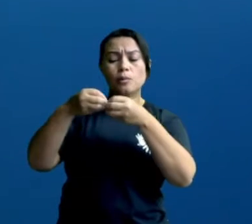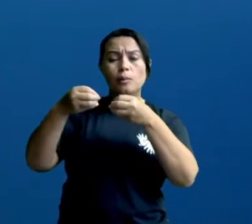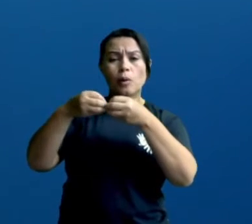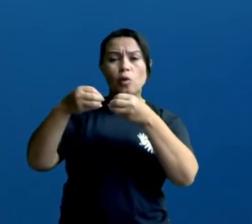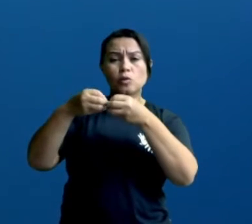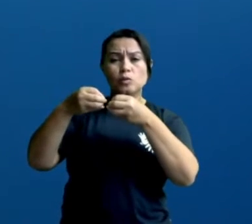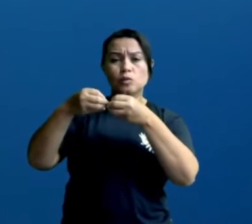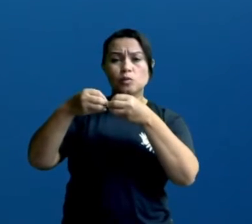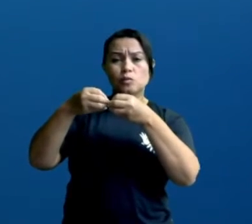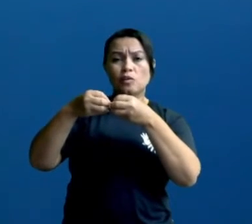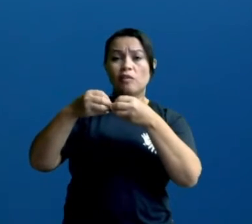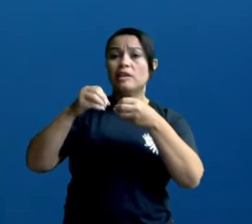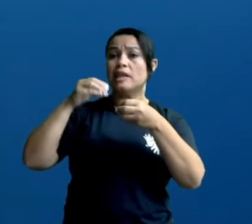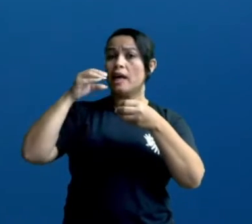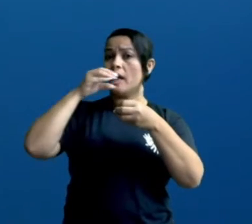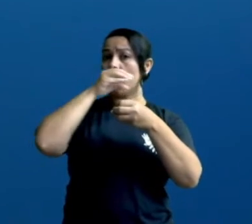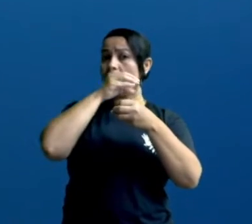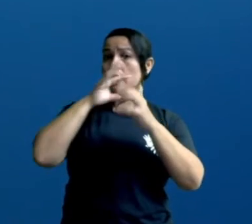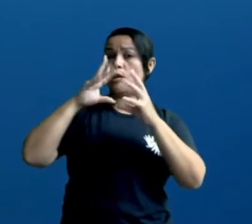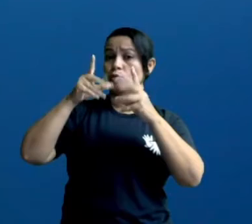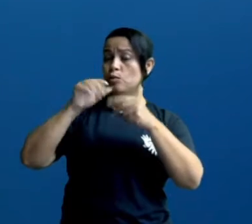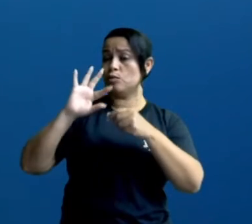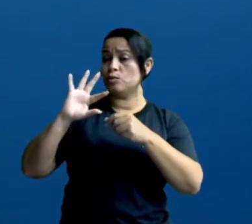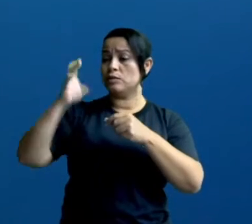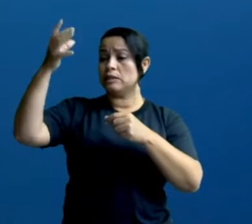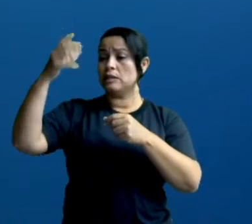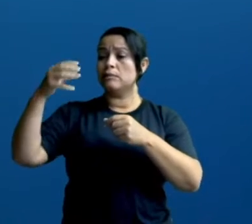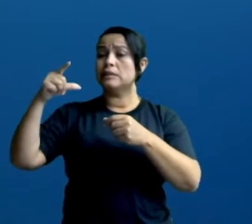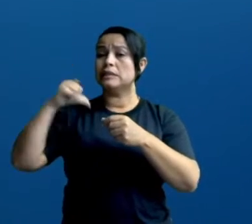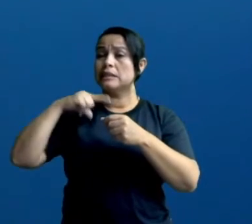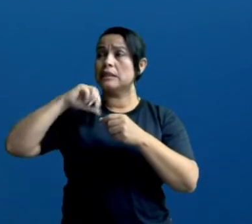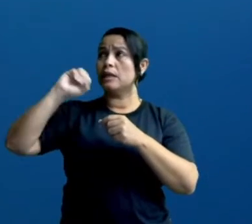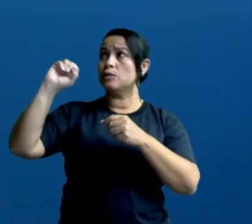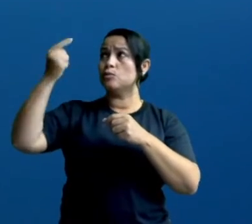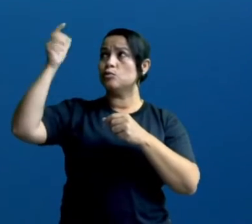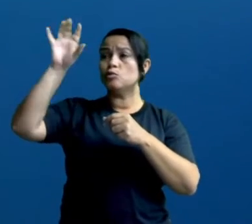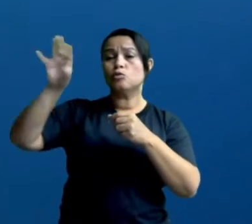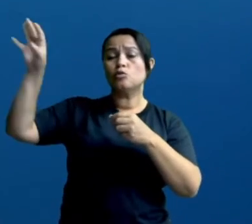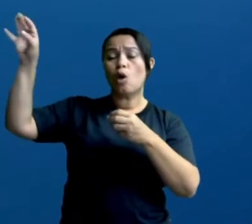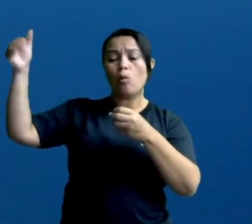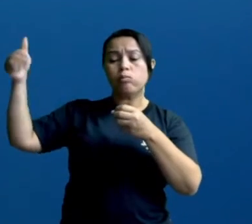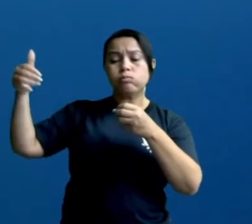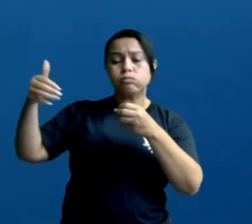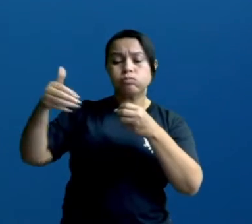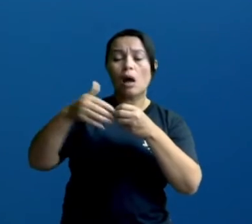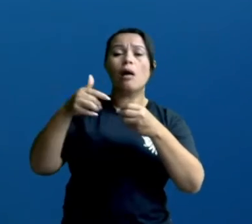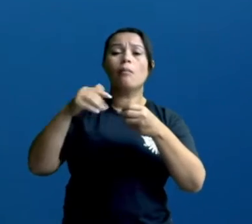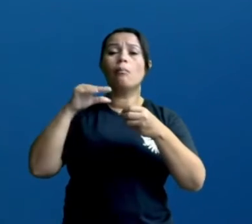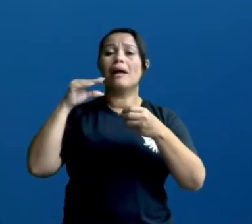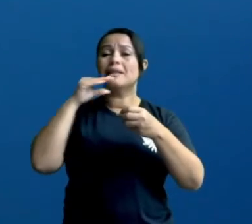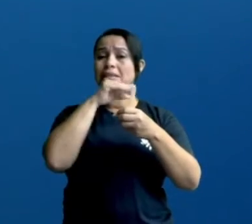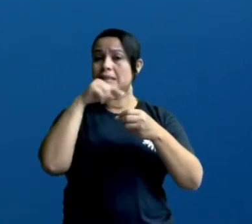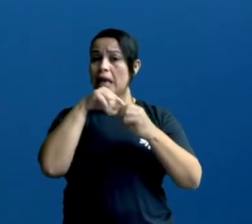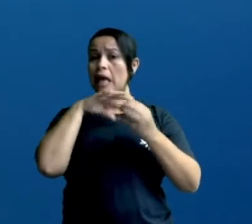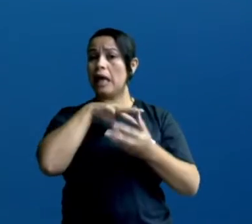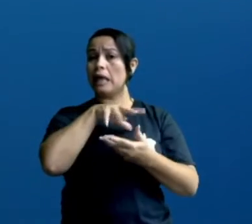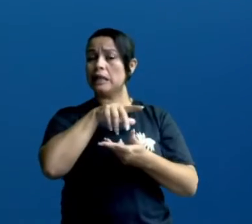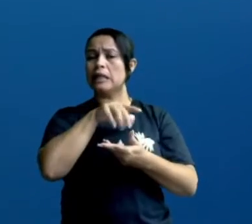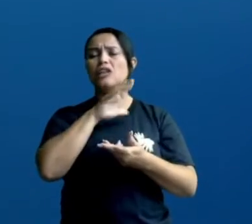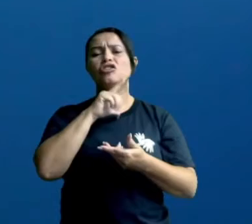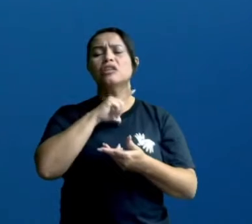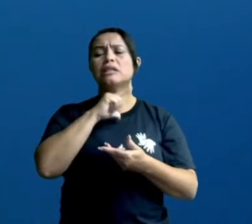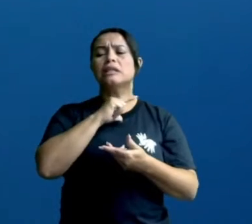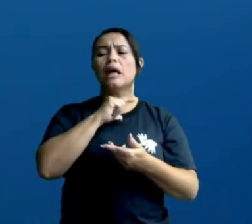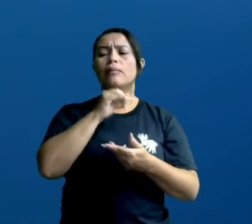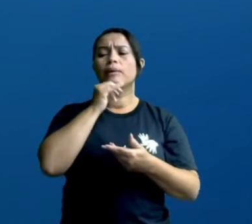vai ser mais quente Então todos os climas que pegam nessa parte aqui não sei mais quem já os primos que